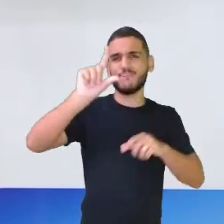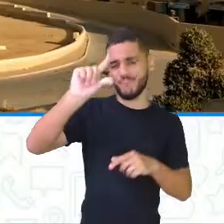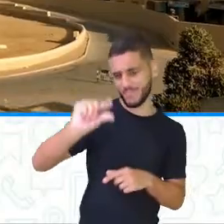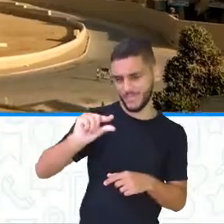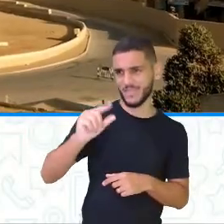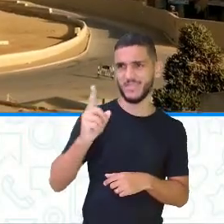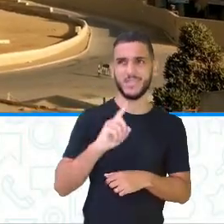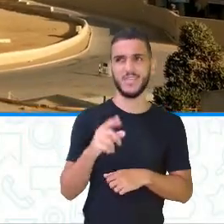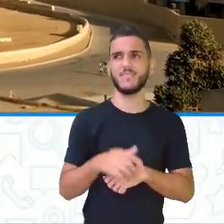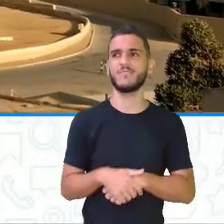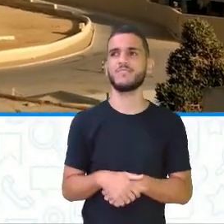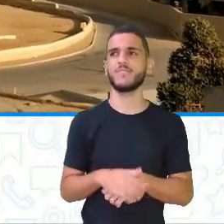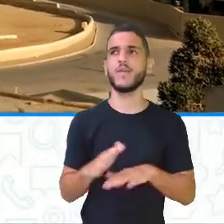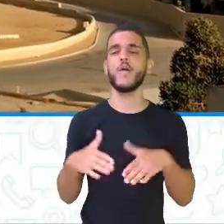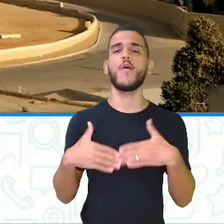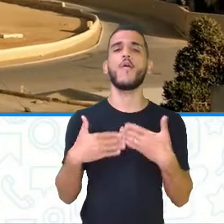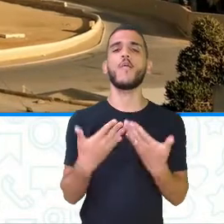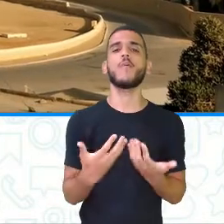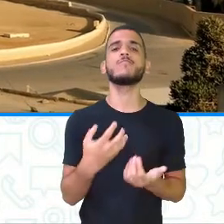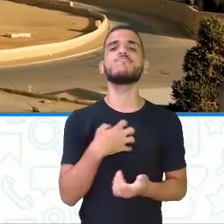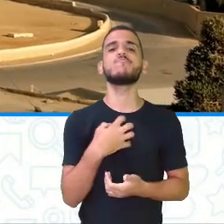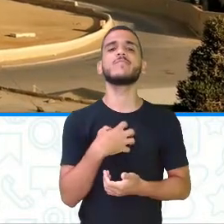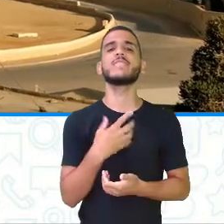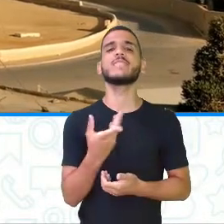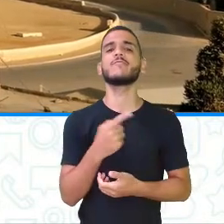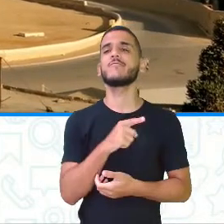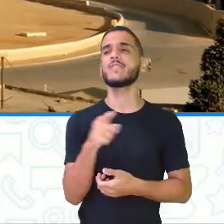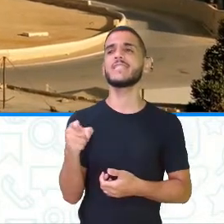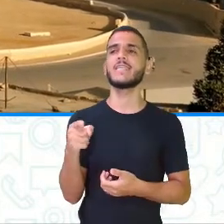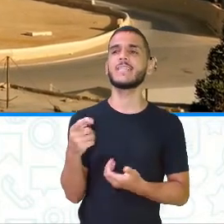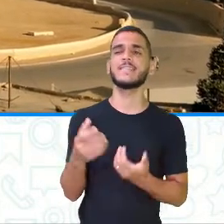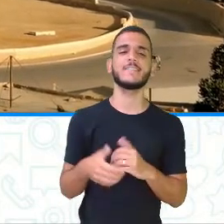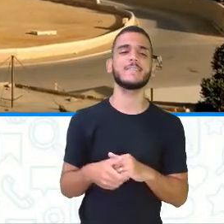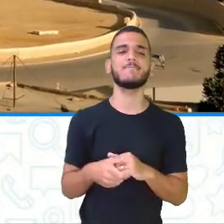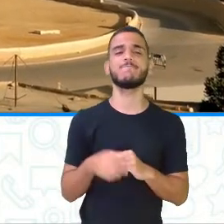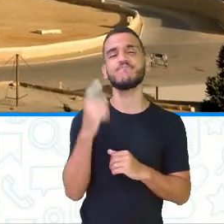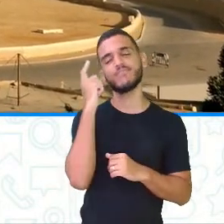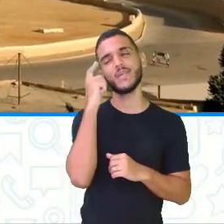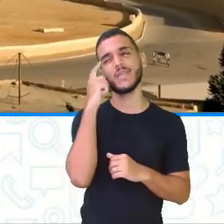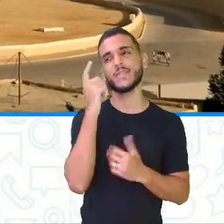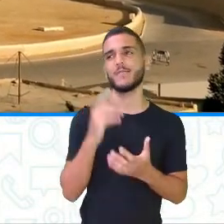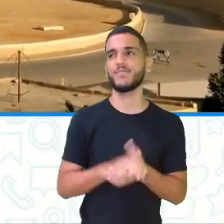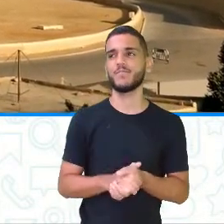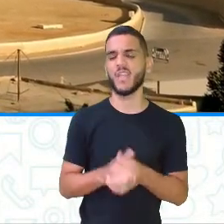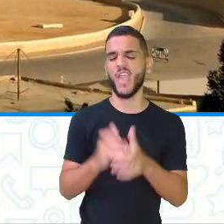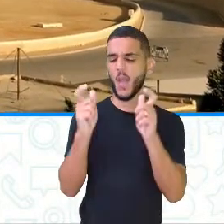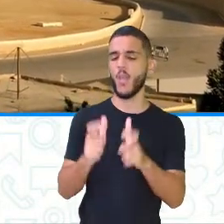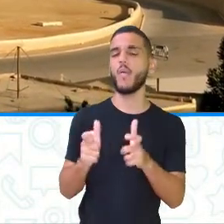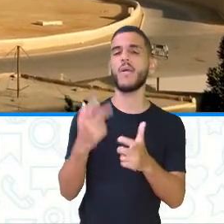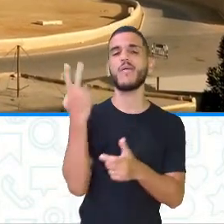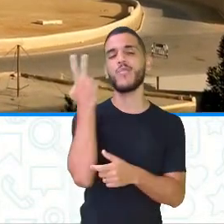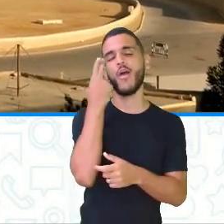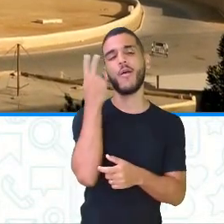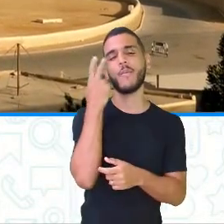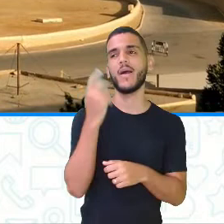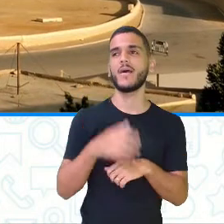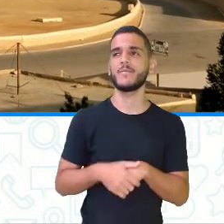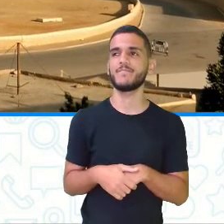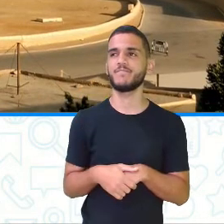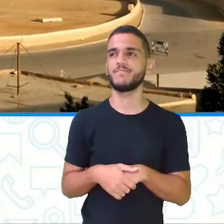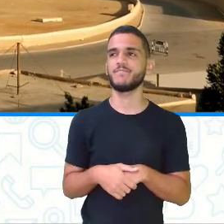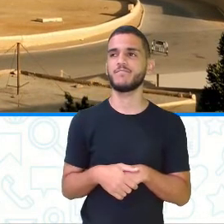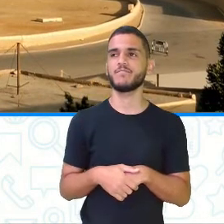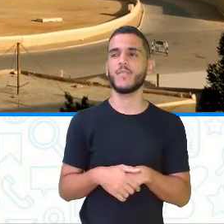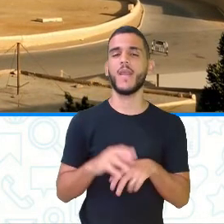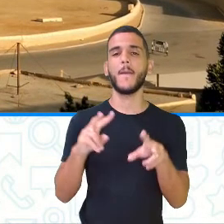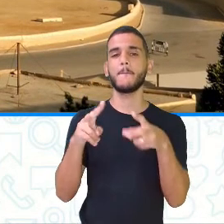é a sensação que passa para vocês? Será que é um ambiente normal que a gente está vendo? A gente pode observar que ali no fundo só